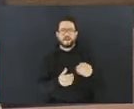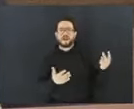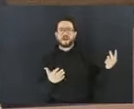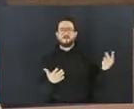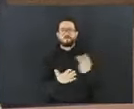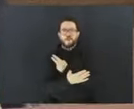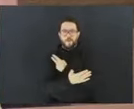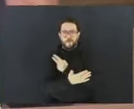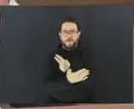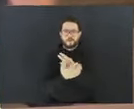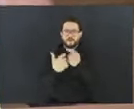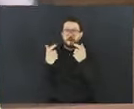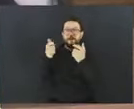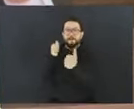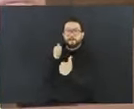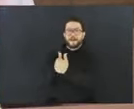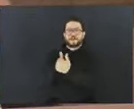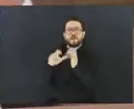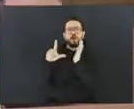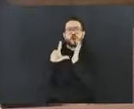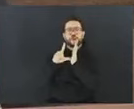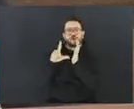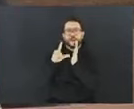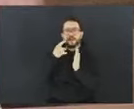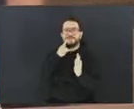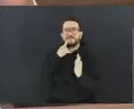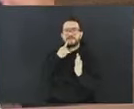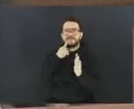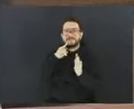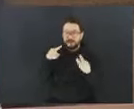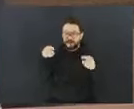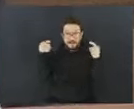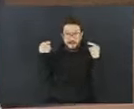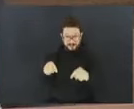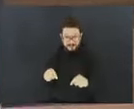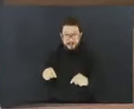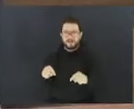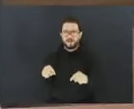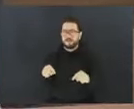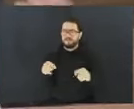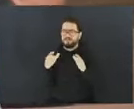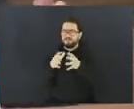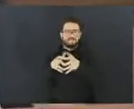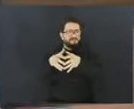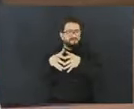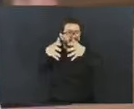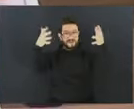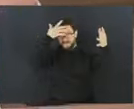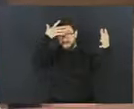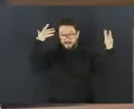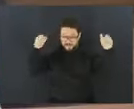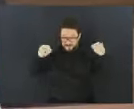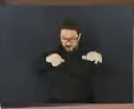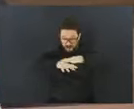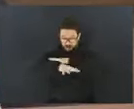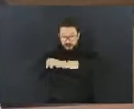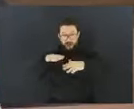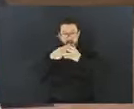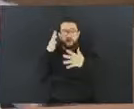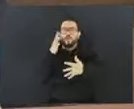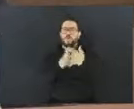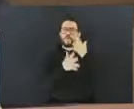problema aos moradores. Então, quanto a gente também, enquanto Câmara Municipal, pode colaborar com a Polícia Militar, e efetivamente, em poder